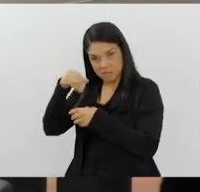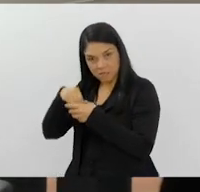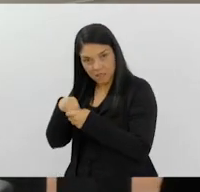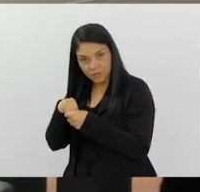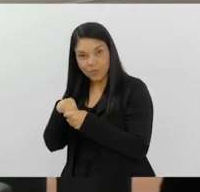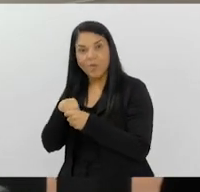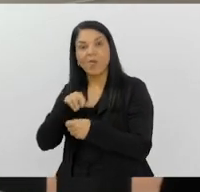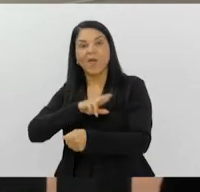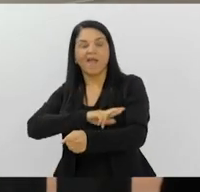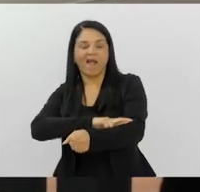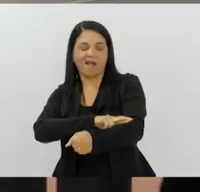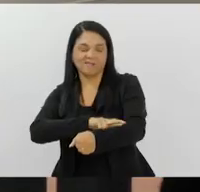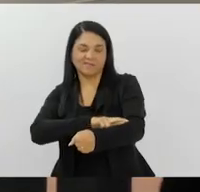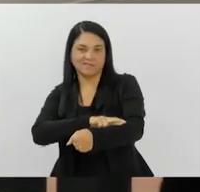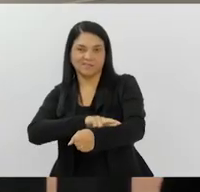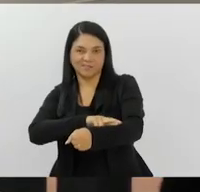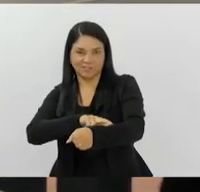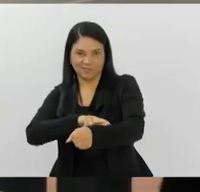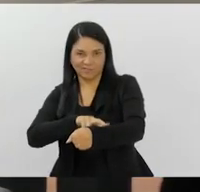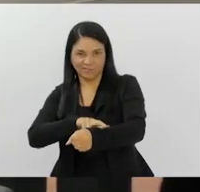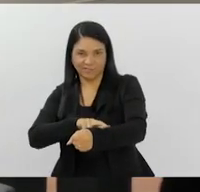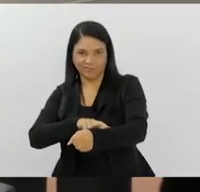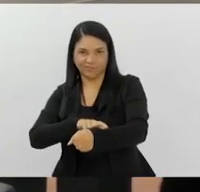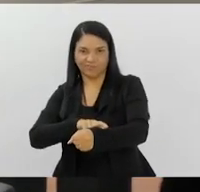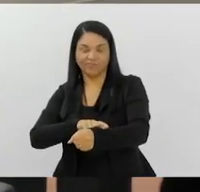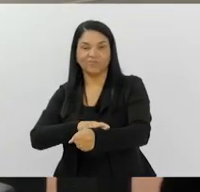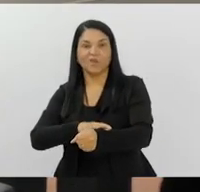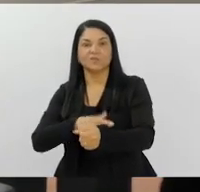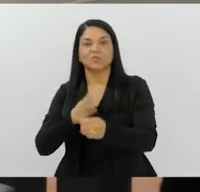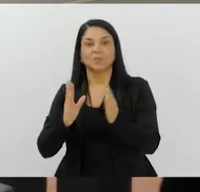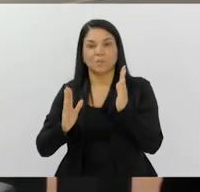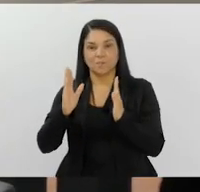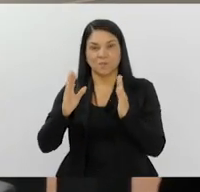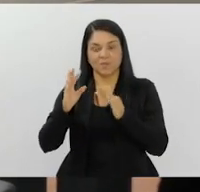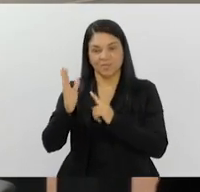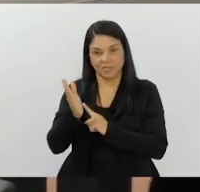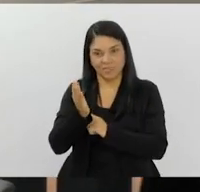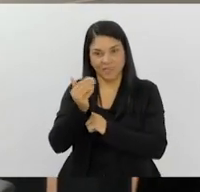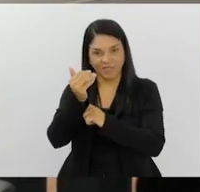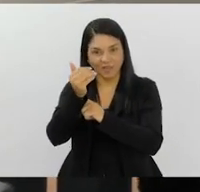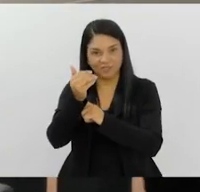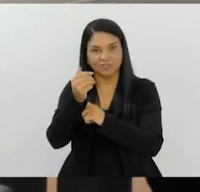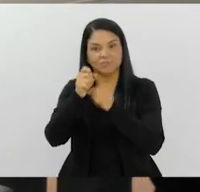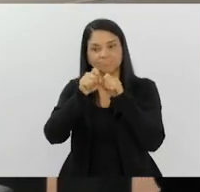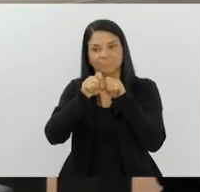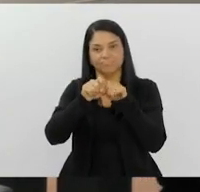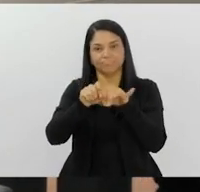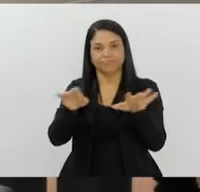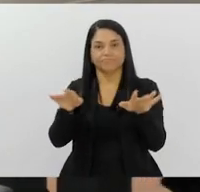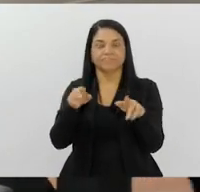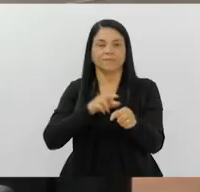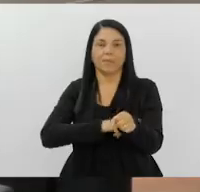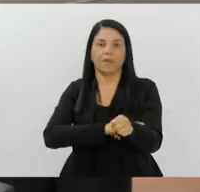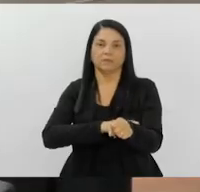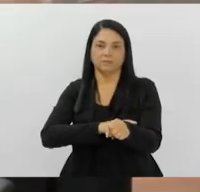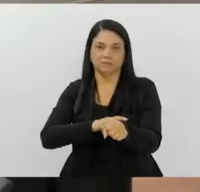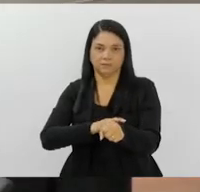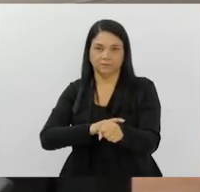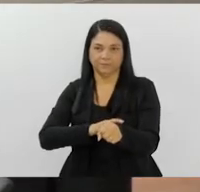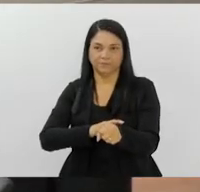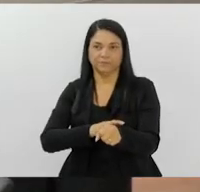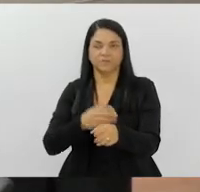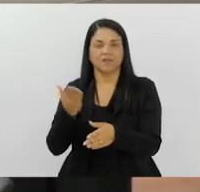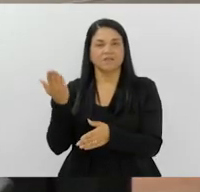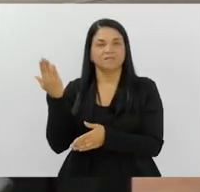racismo que agora na era da tecnologia avançou também nós conseguimos H